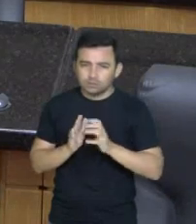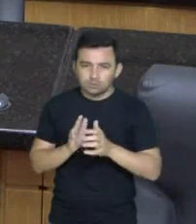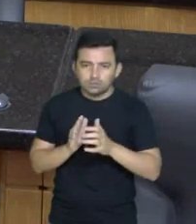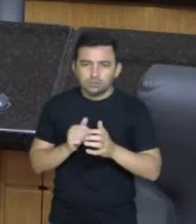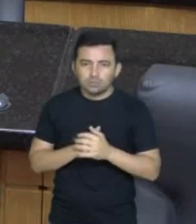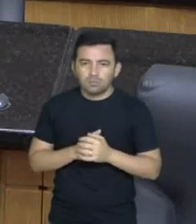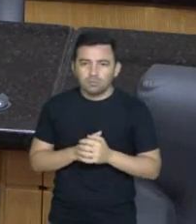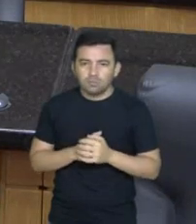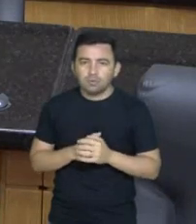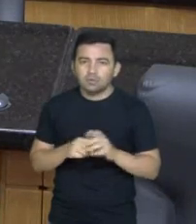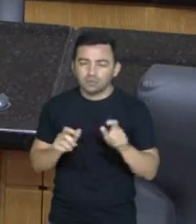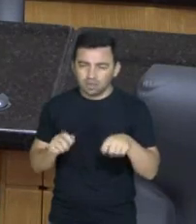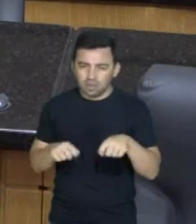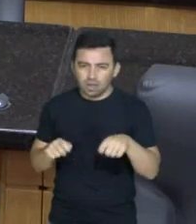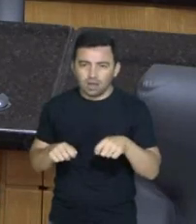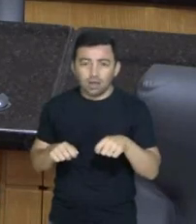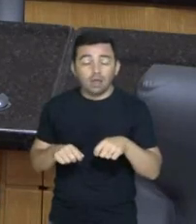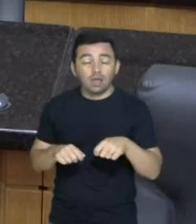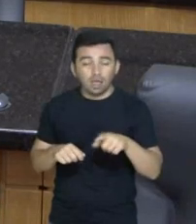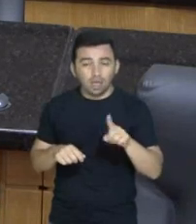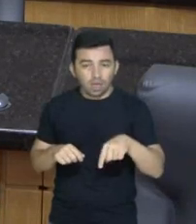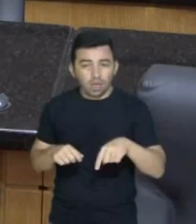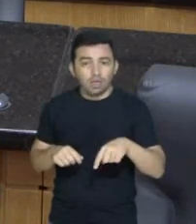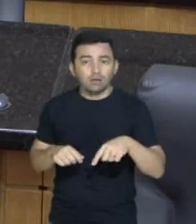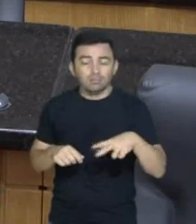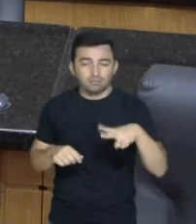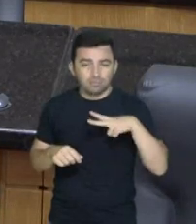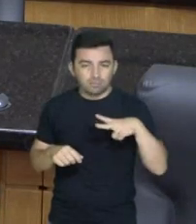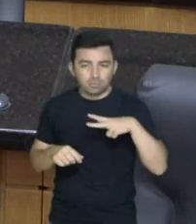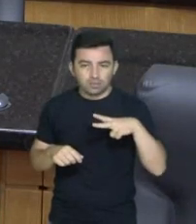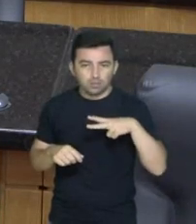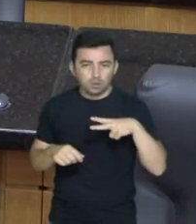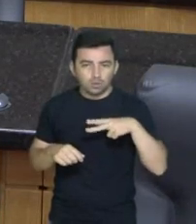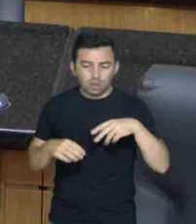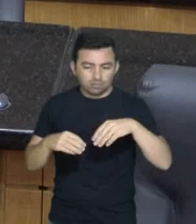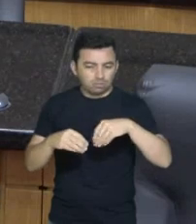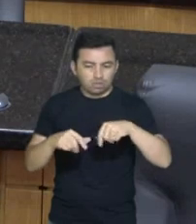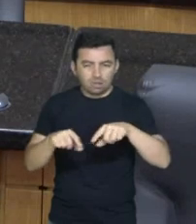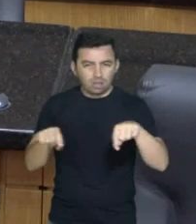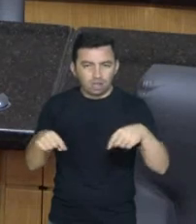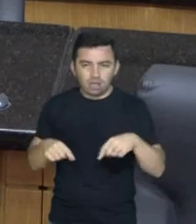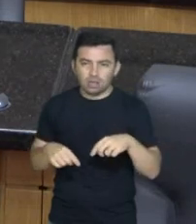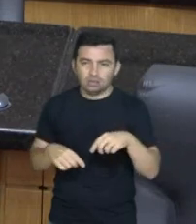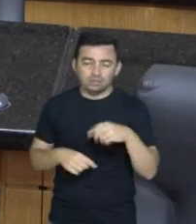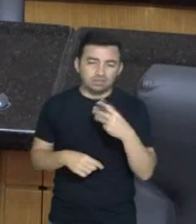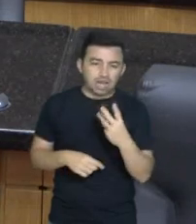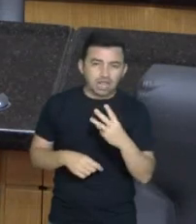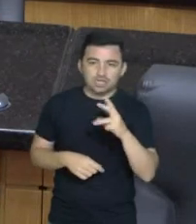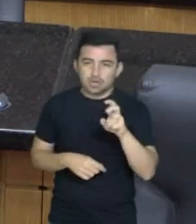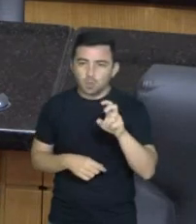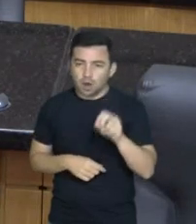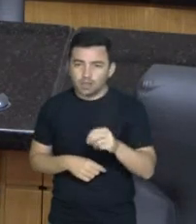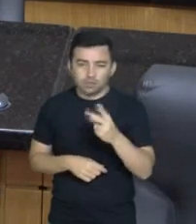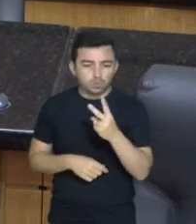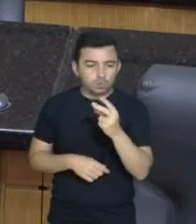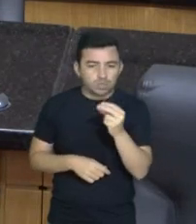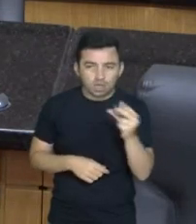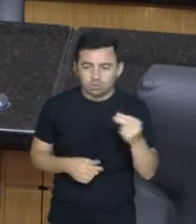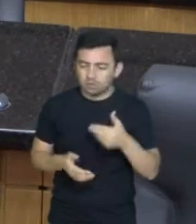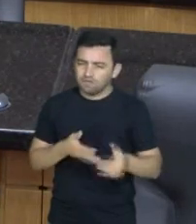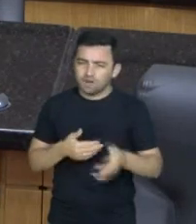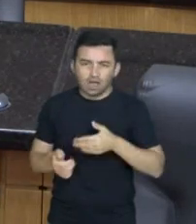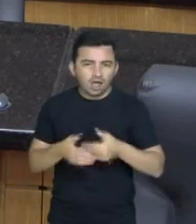de encontro a propriedade privada não importa se é três alqueiras 50 alqueires de terra 200 alqueires de terra